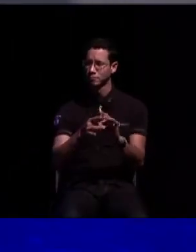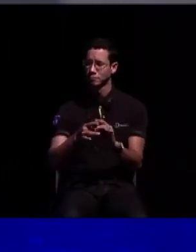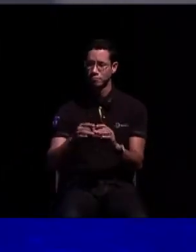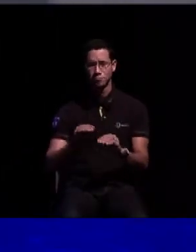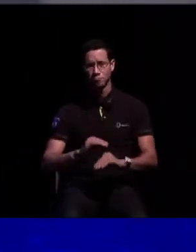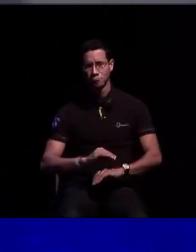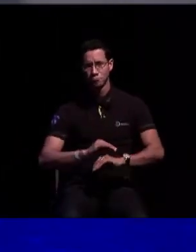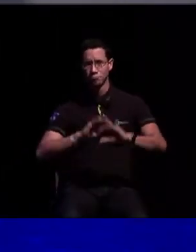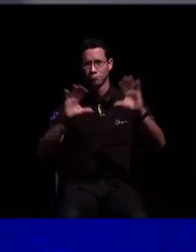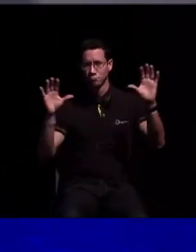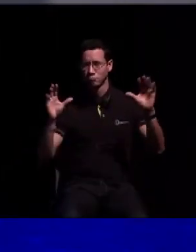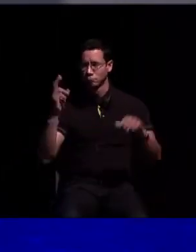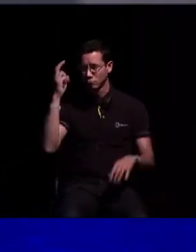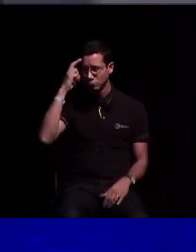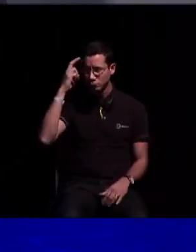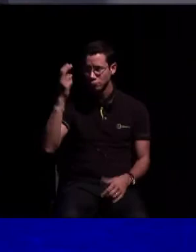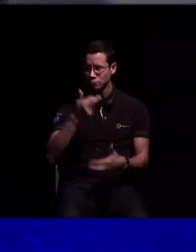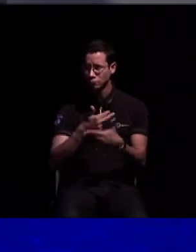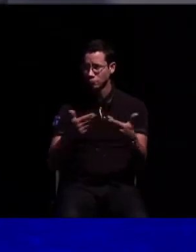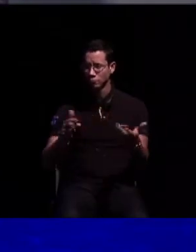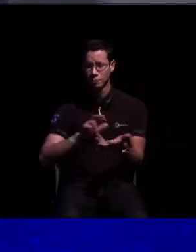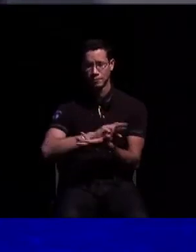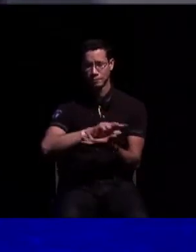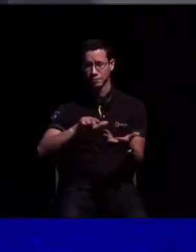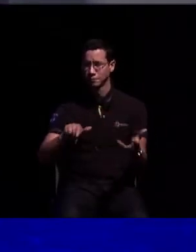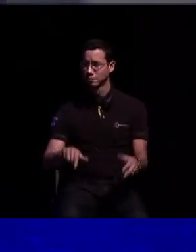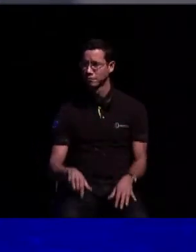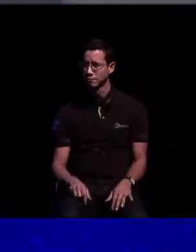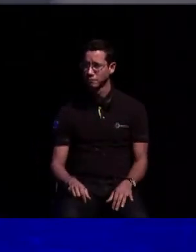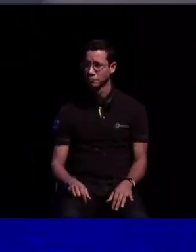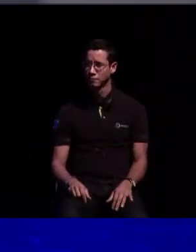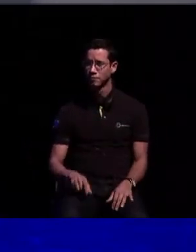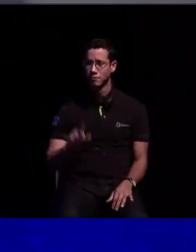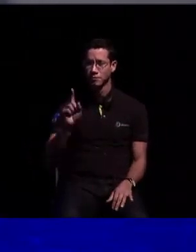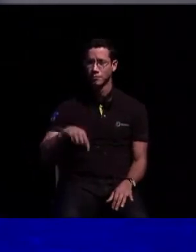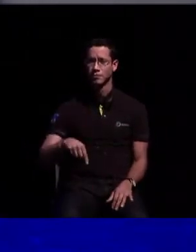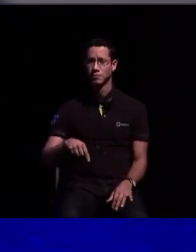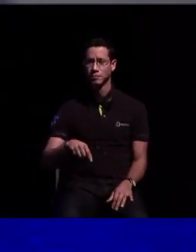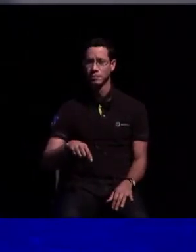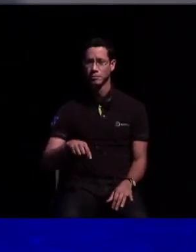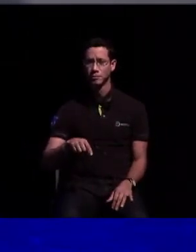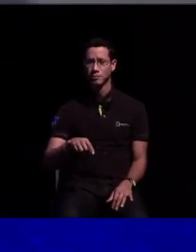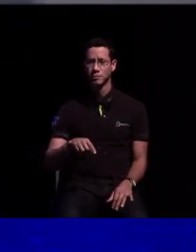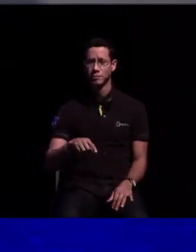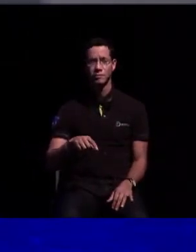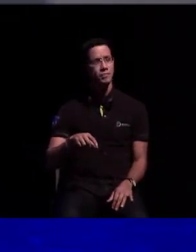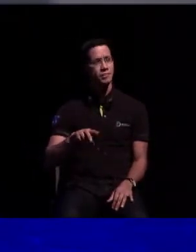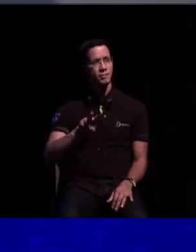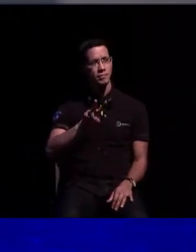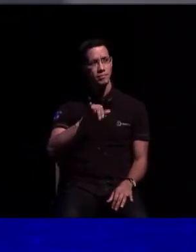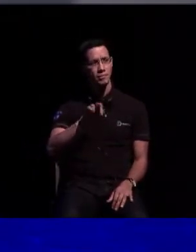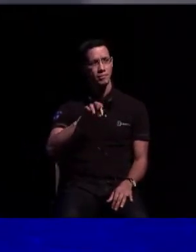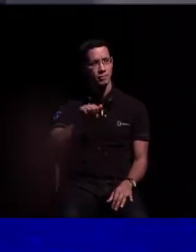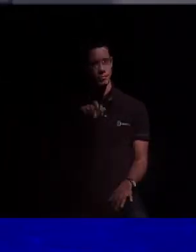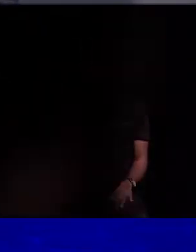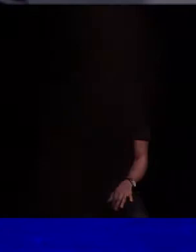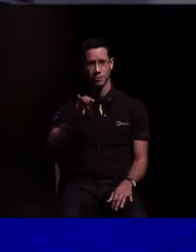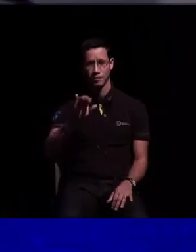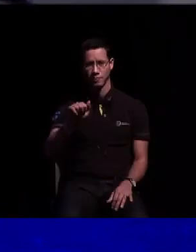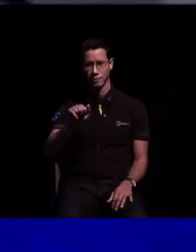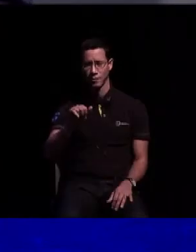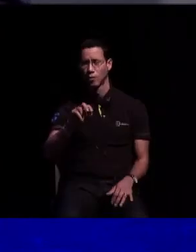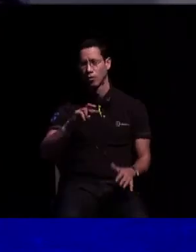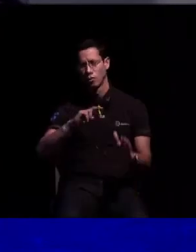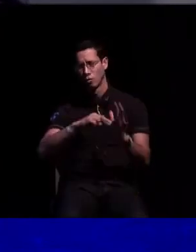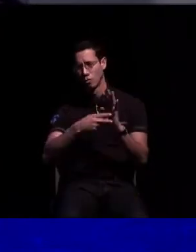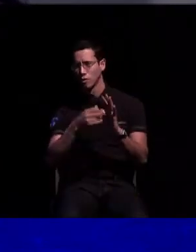iluminador da cultura, etc., etc. Foi o meu mito do que eu chamaria o vira-lata, né? Ou seja, você tem